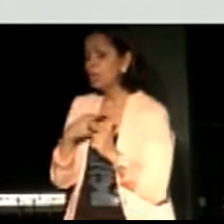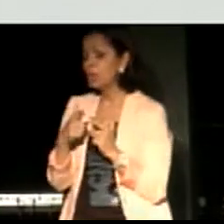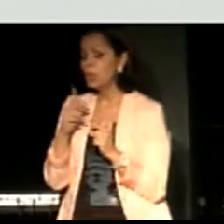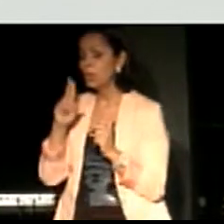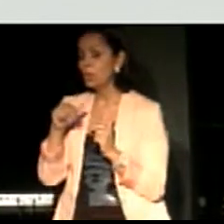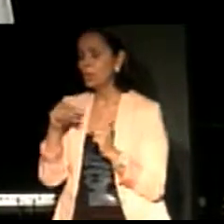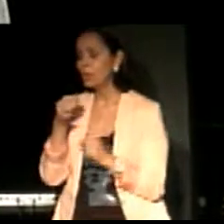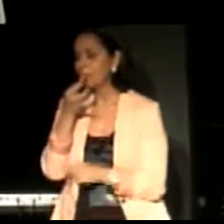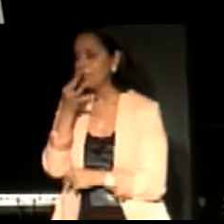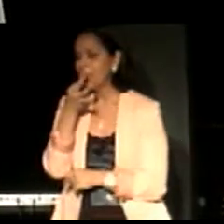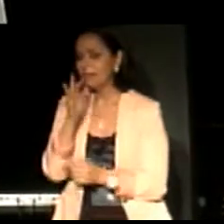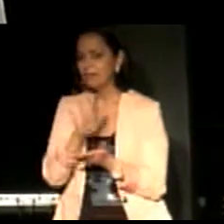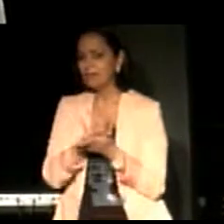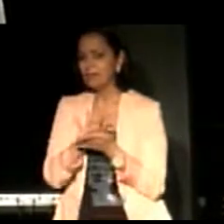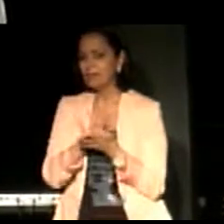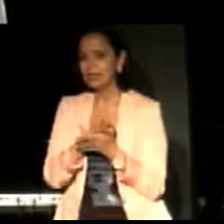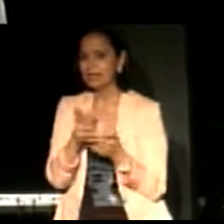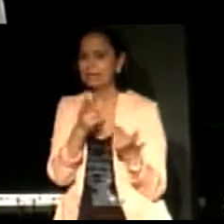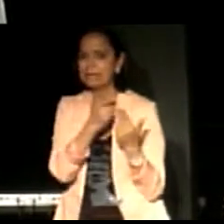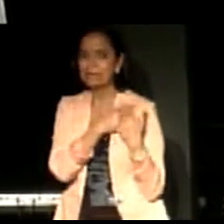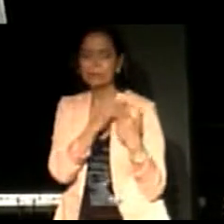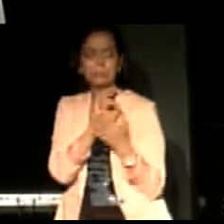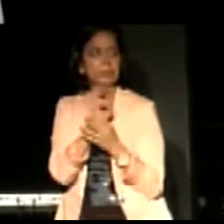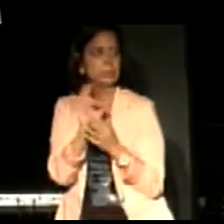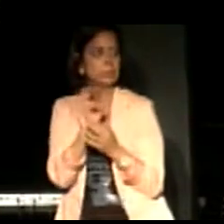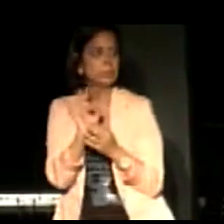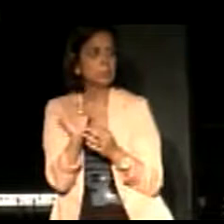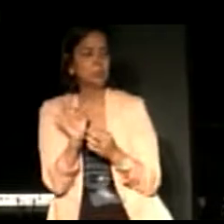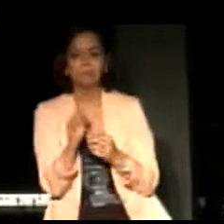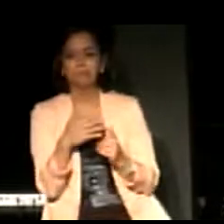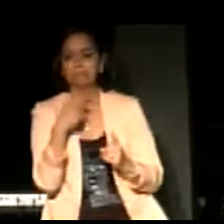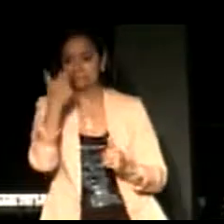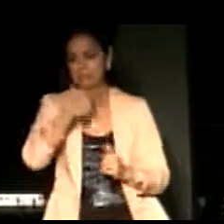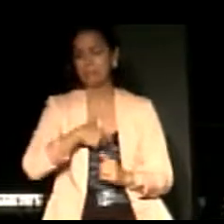opinião, que nunca assume uma opinião. O